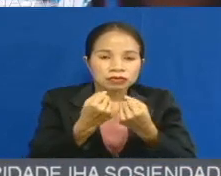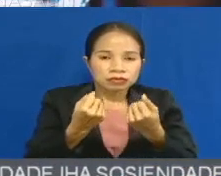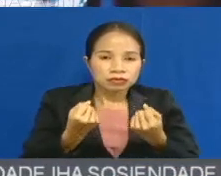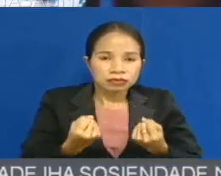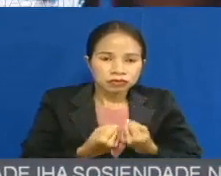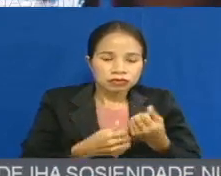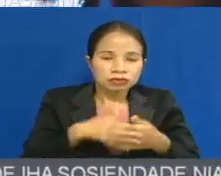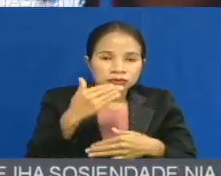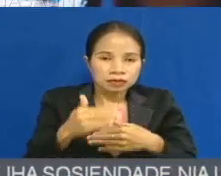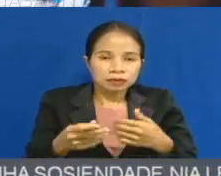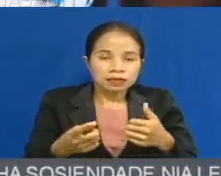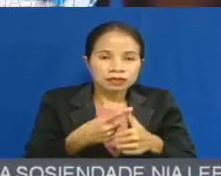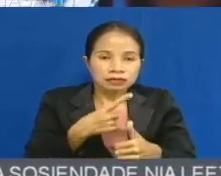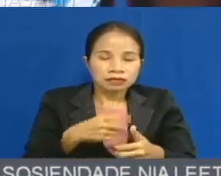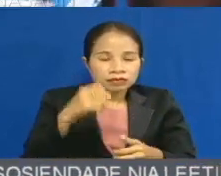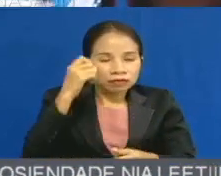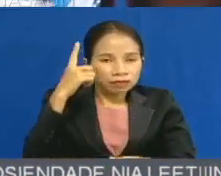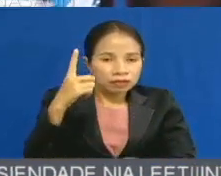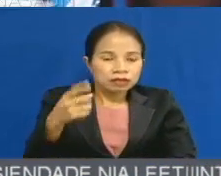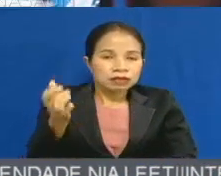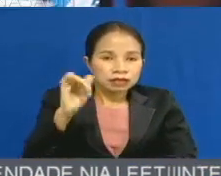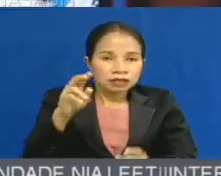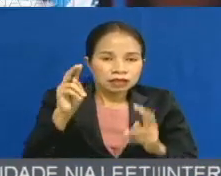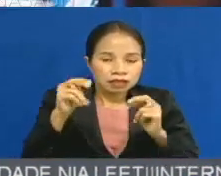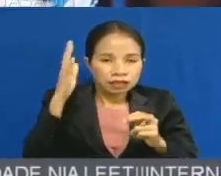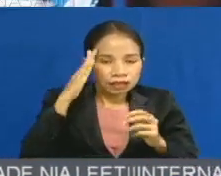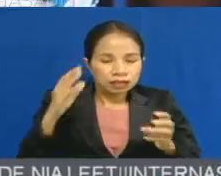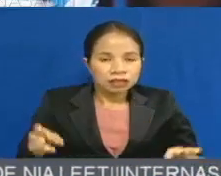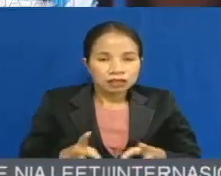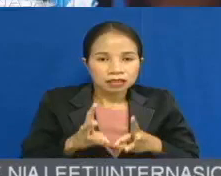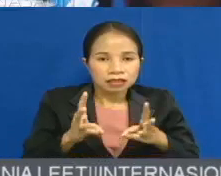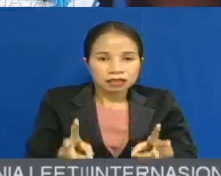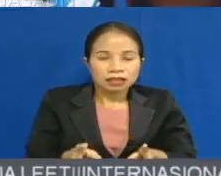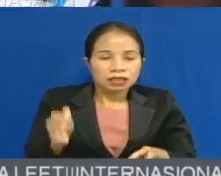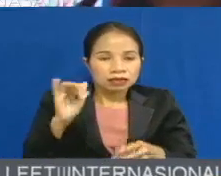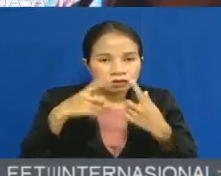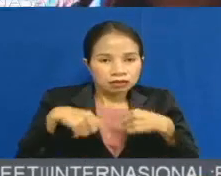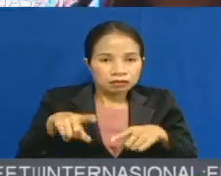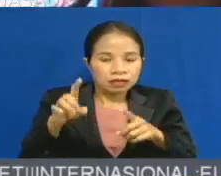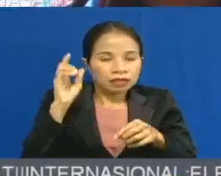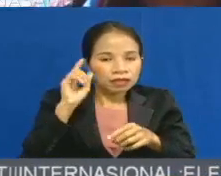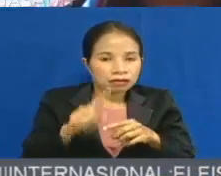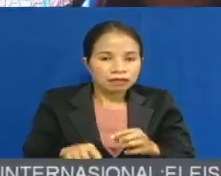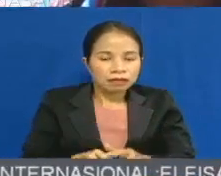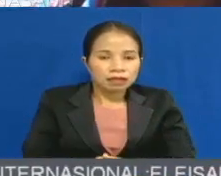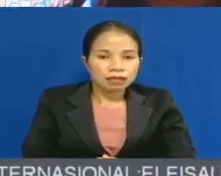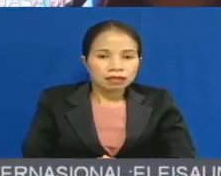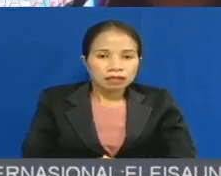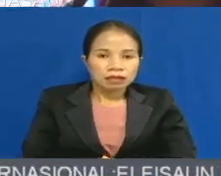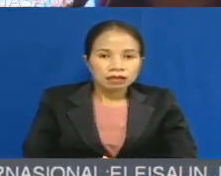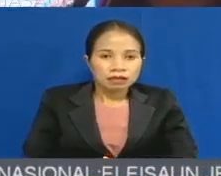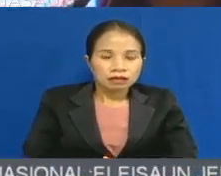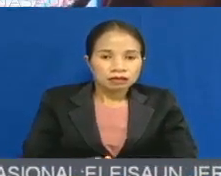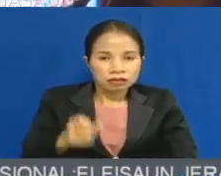tengki kumpreende, atau sihir tengki hati endun ini dalam. Alat nene baru sihir atau bakarik, sihir lavele la kumpreende vale.